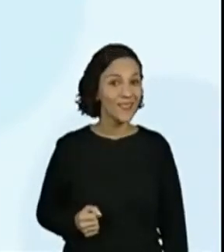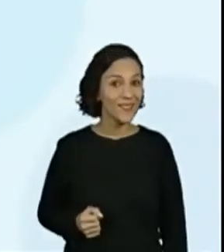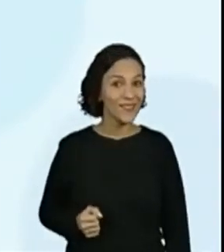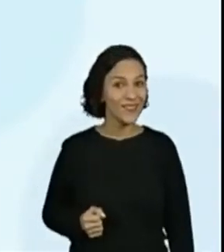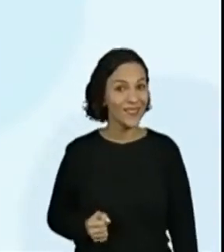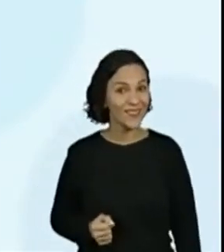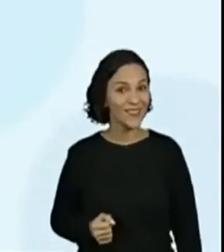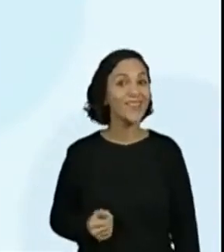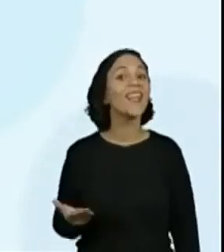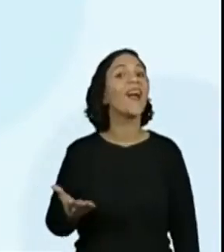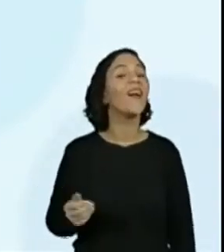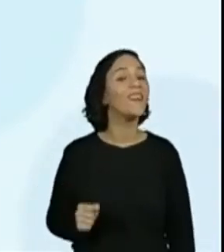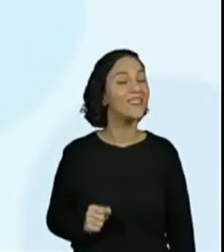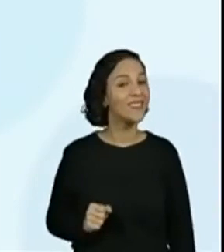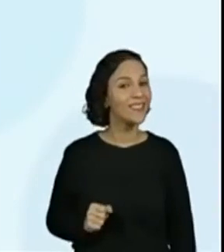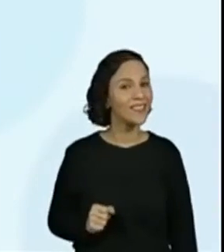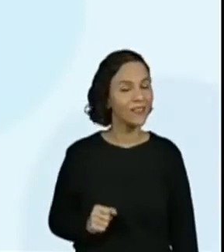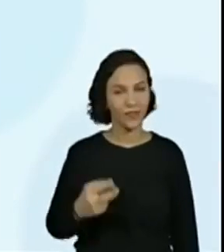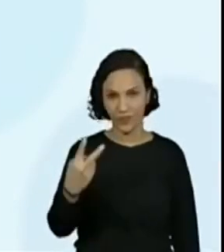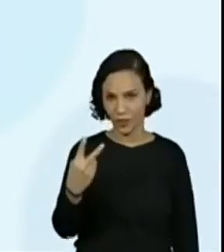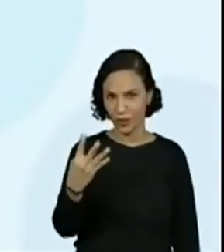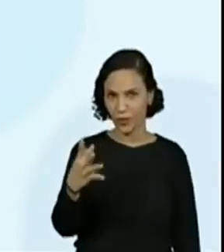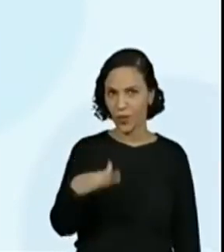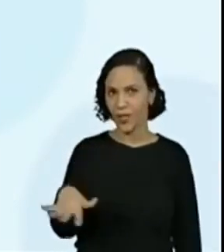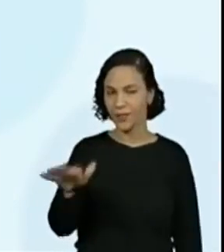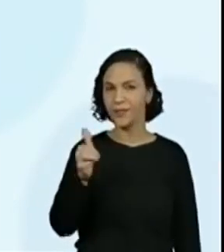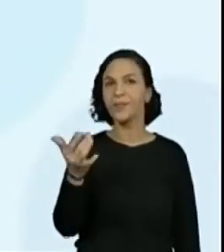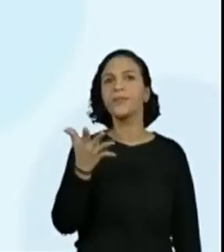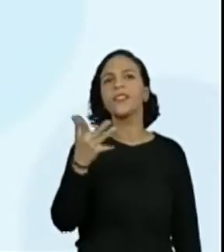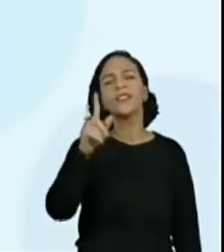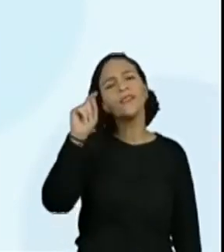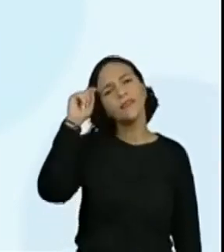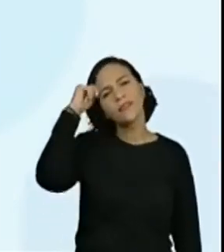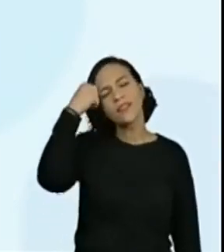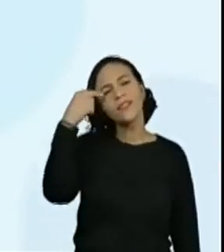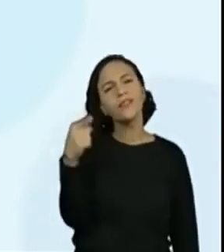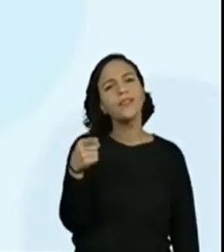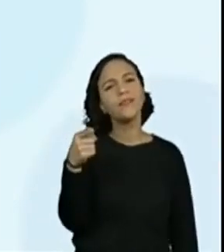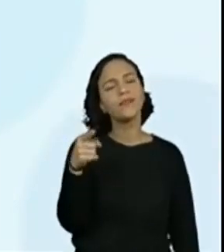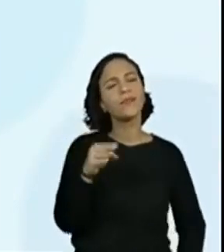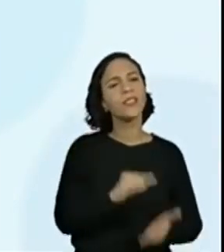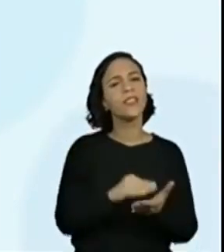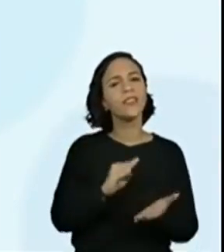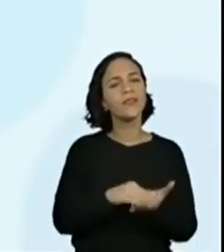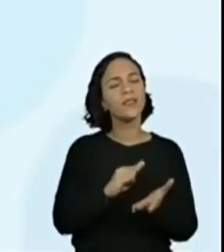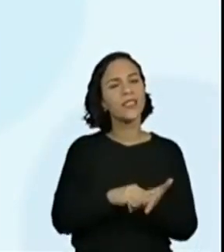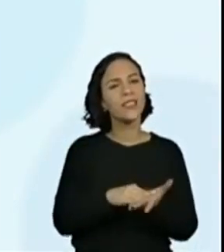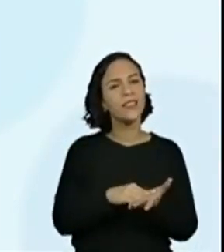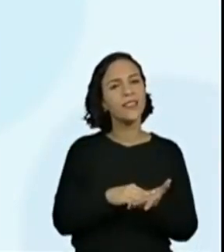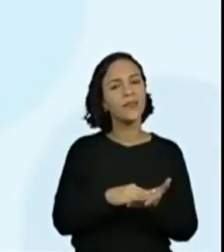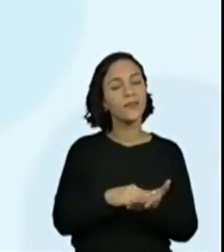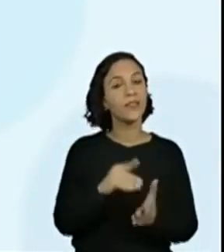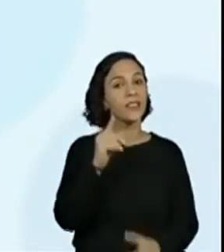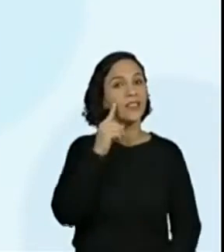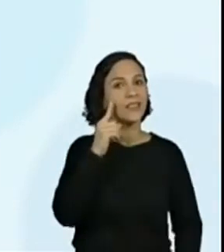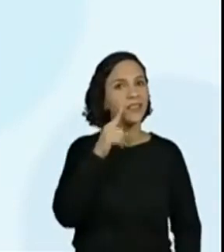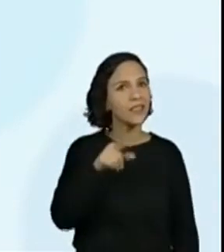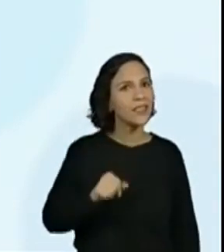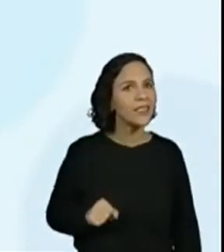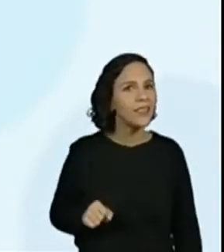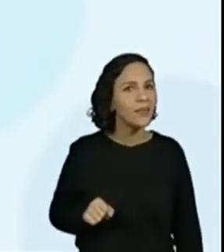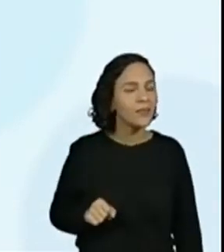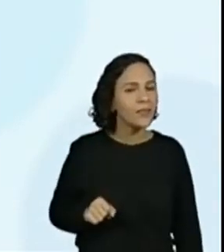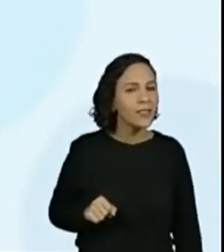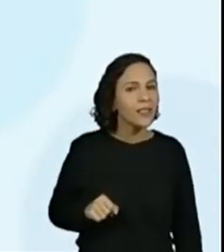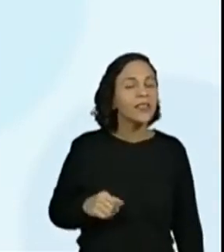E agora? E agora? Então já sabemos que tem 24. E essa 24, figura aí? 24. Chegamos no 24. Essa figura será? Tem gente que